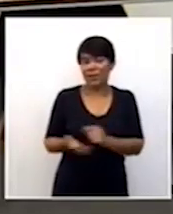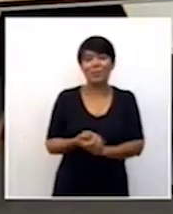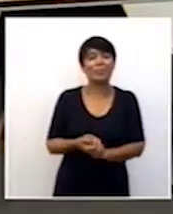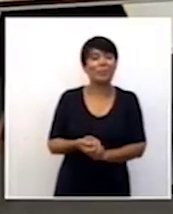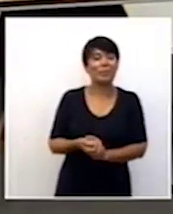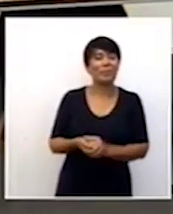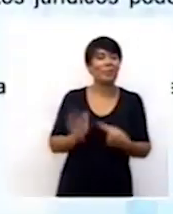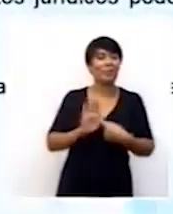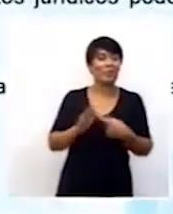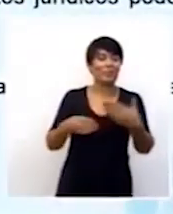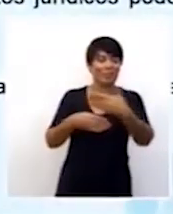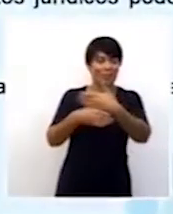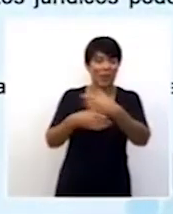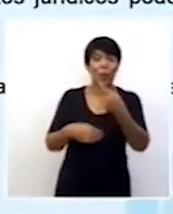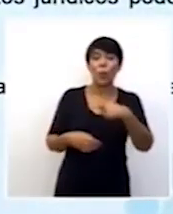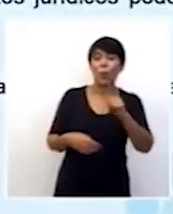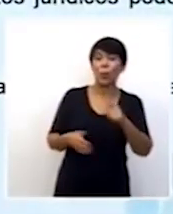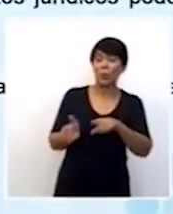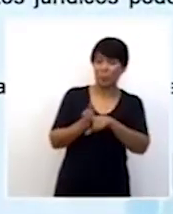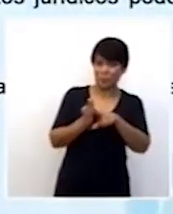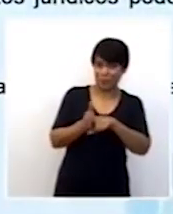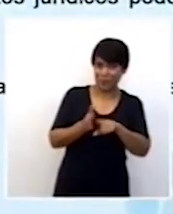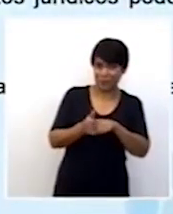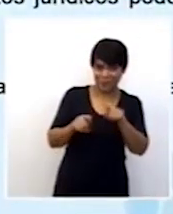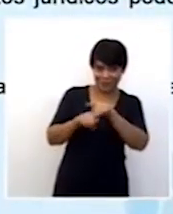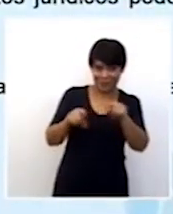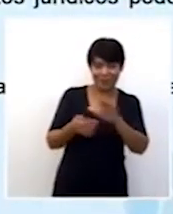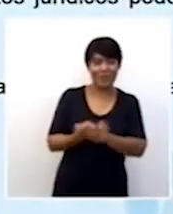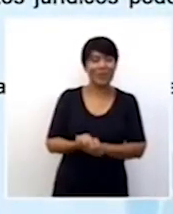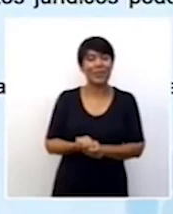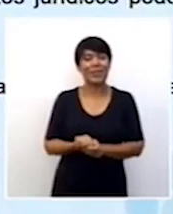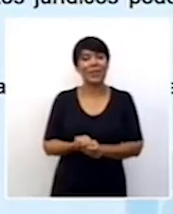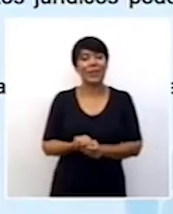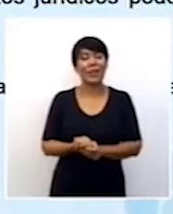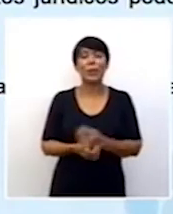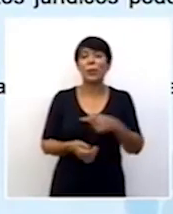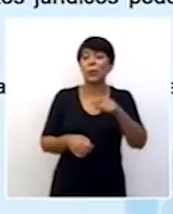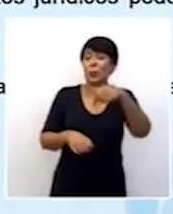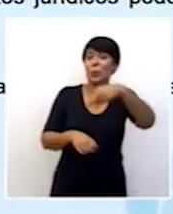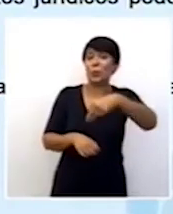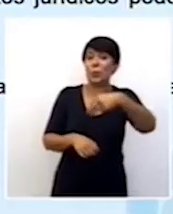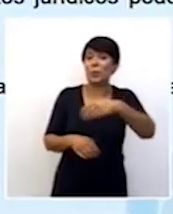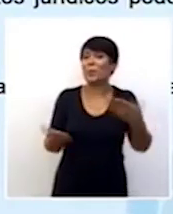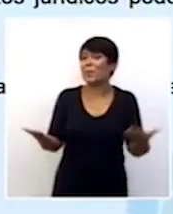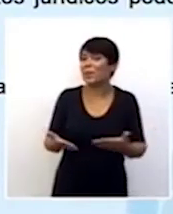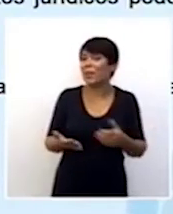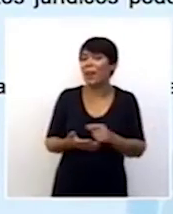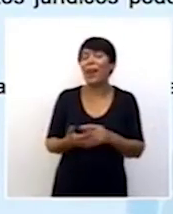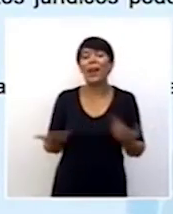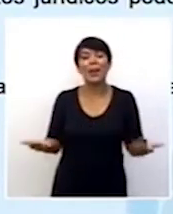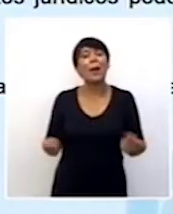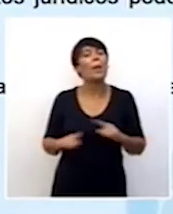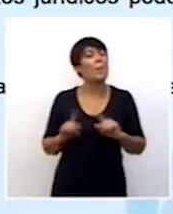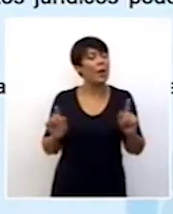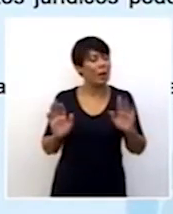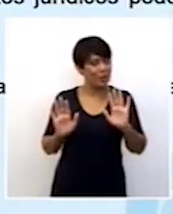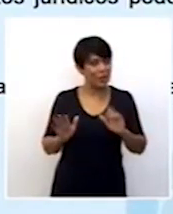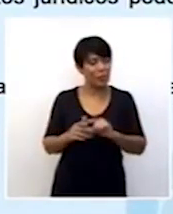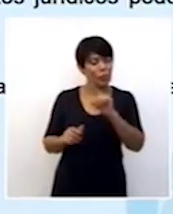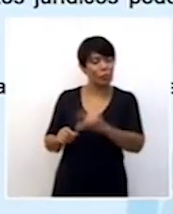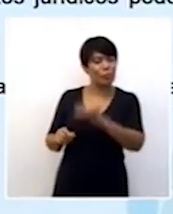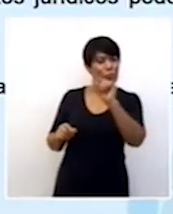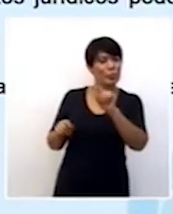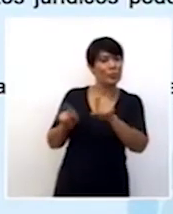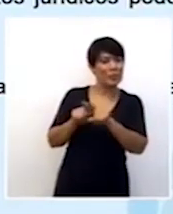as últimas perguntinhas para vocês. A gente está no nosso último minuto, mas a gente vai pincelar que a